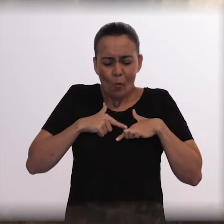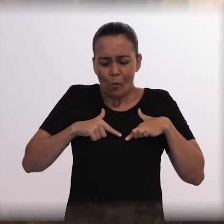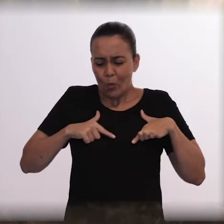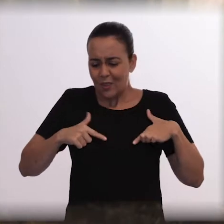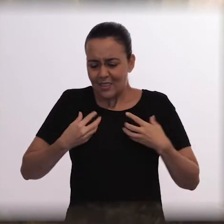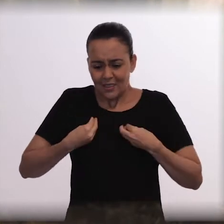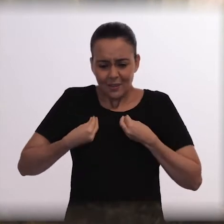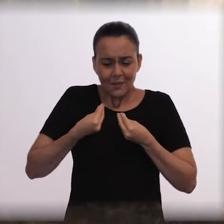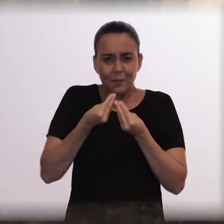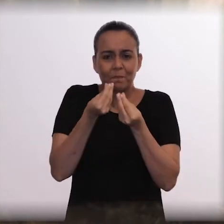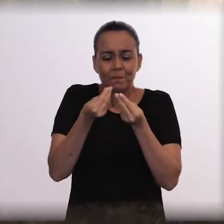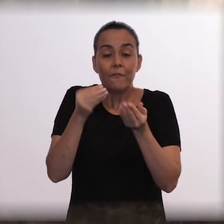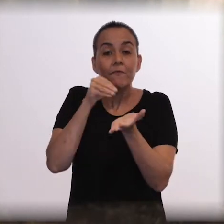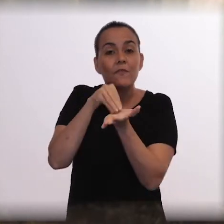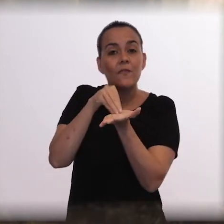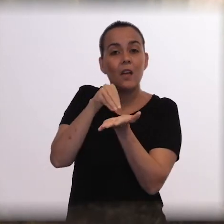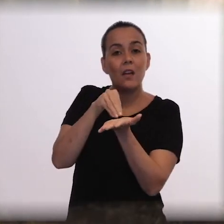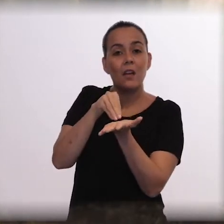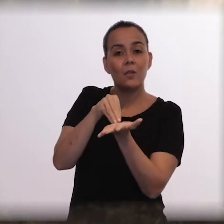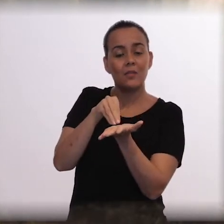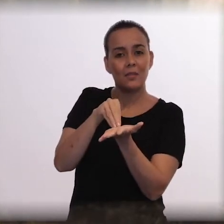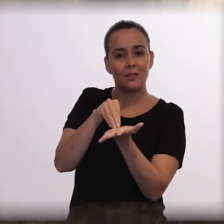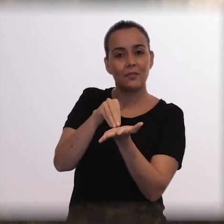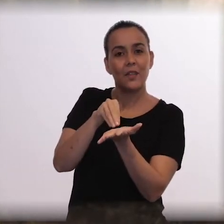uma falta